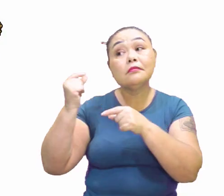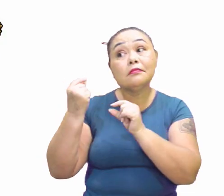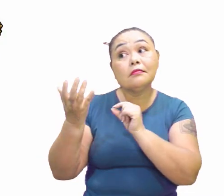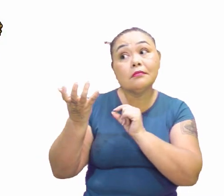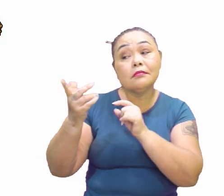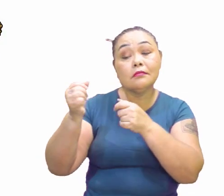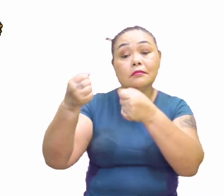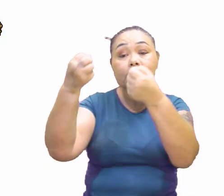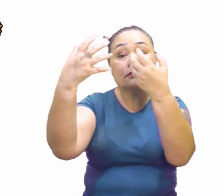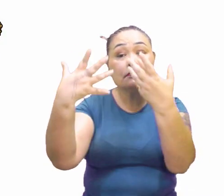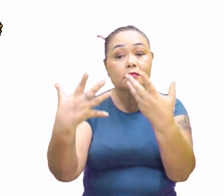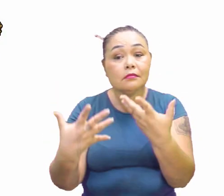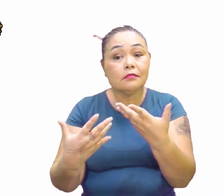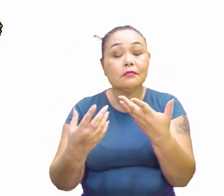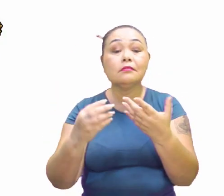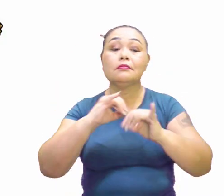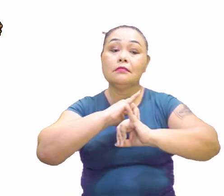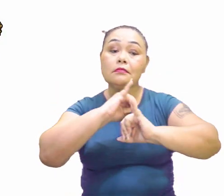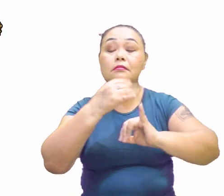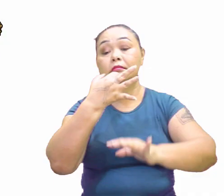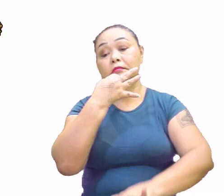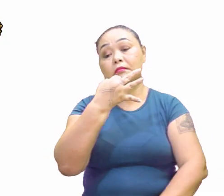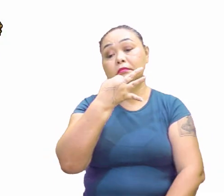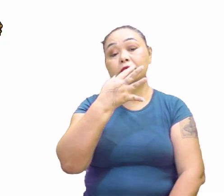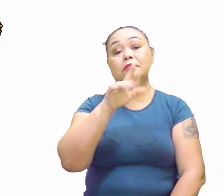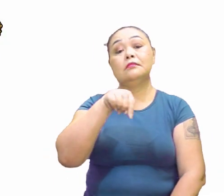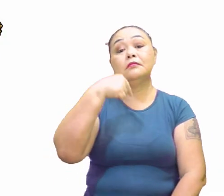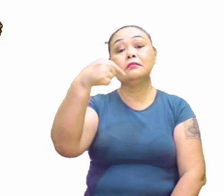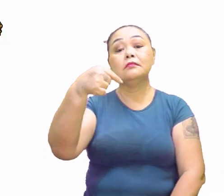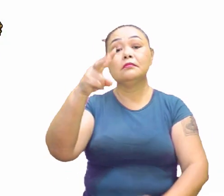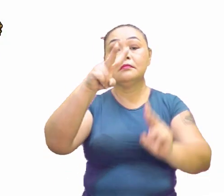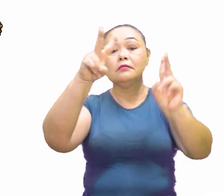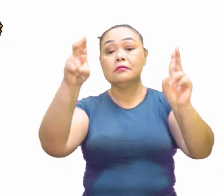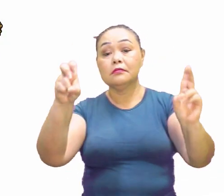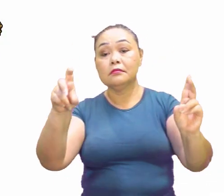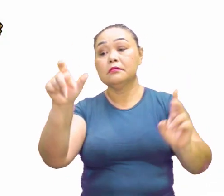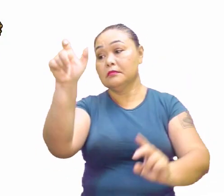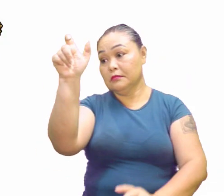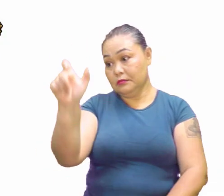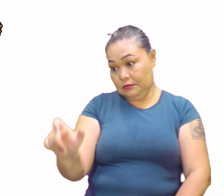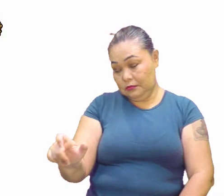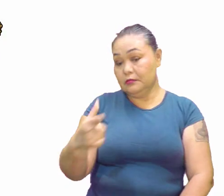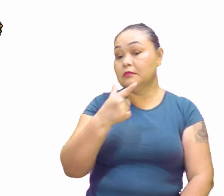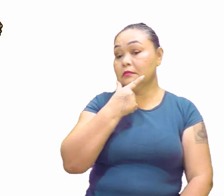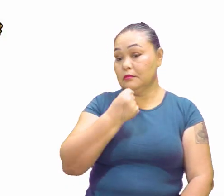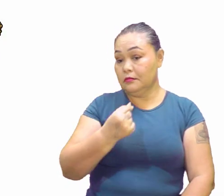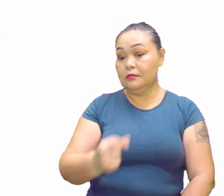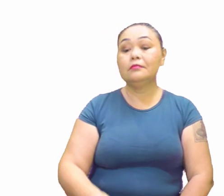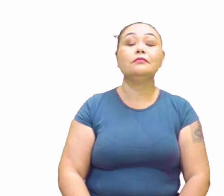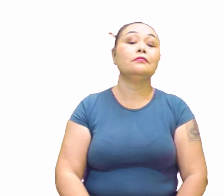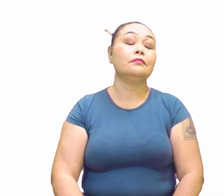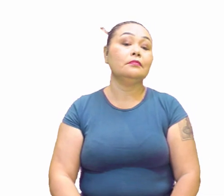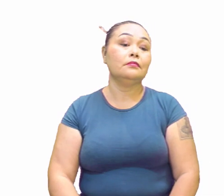justificar uma declaração ou opinião a respeito de atos ou atitudes do homem.